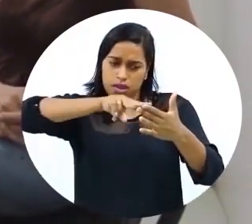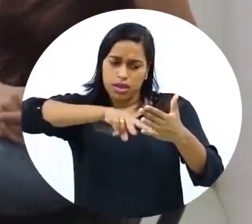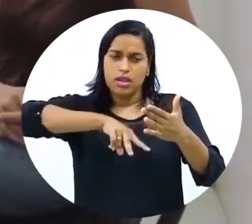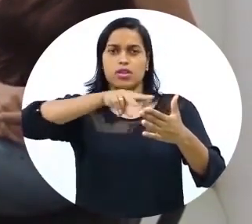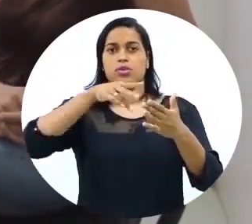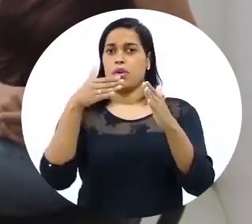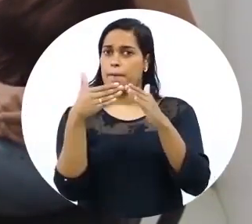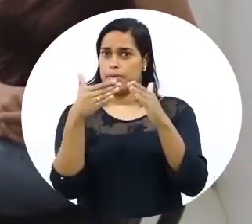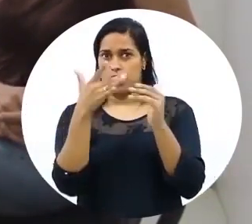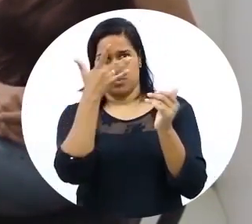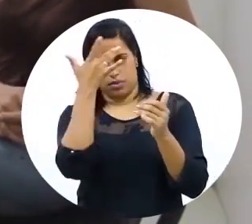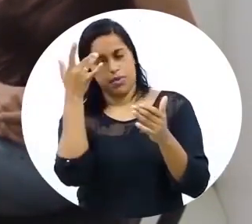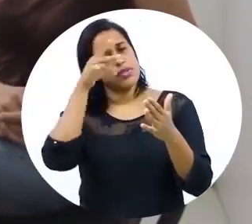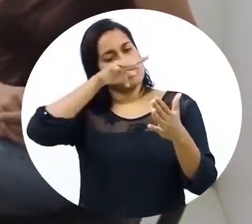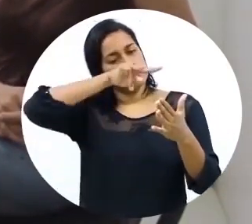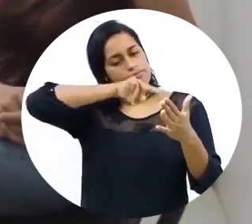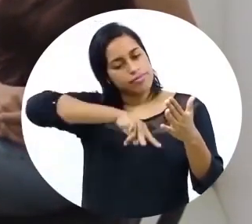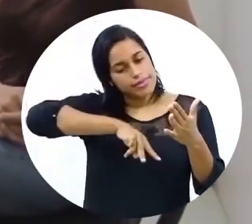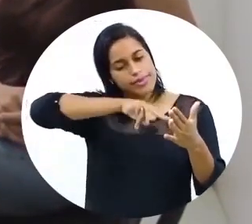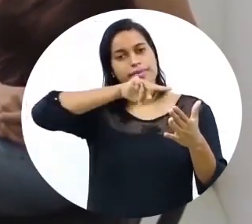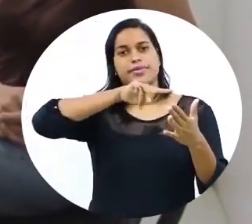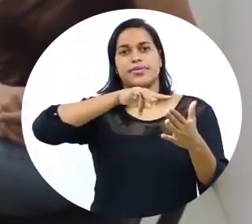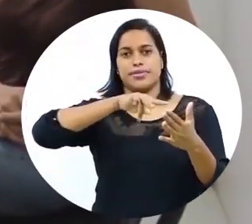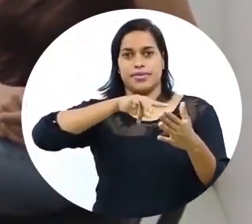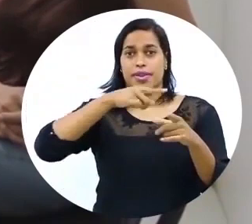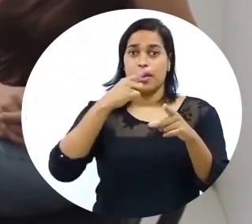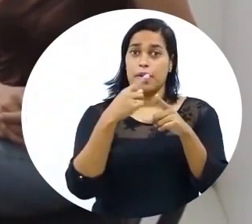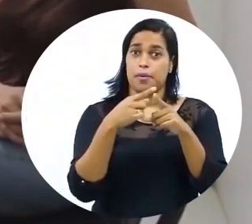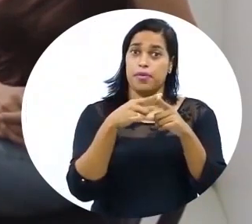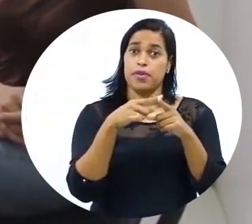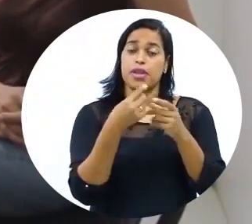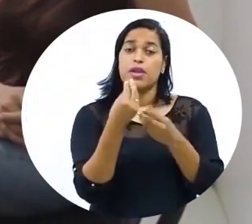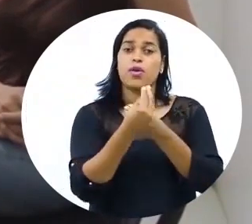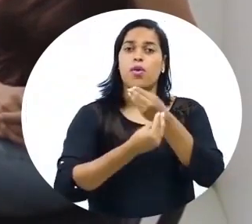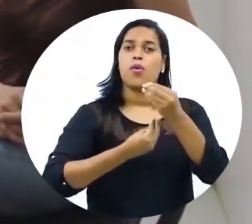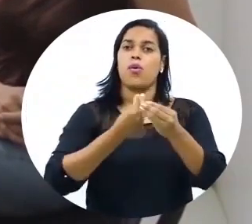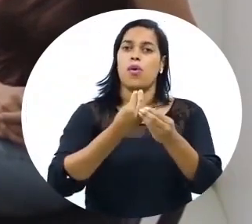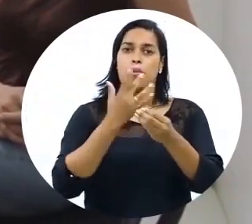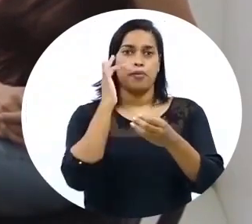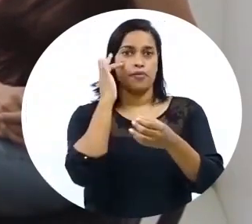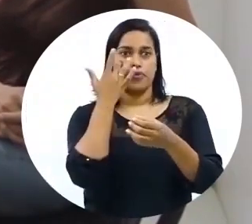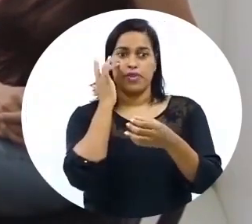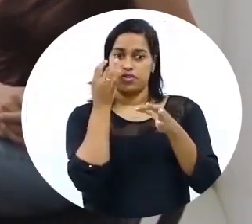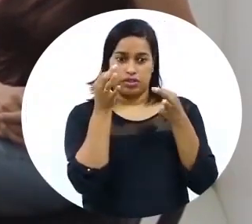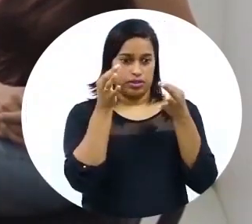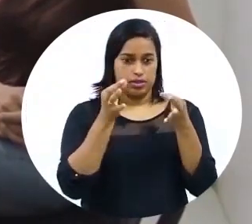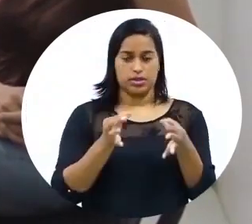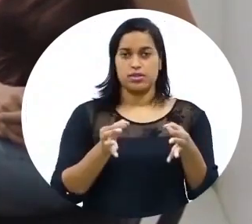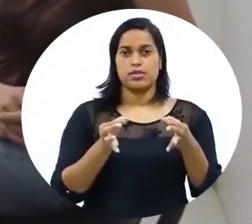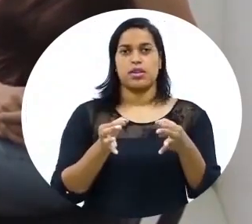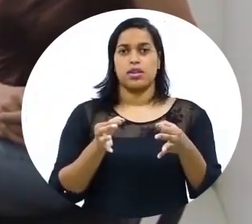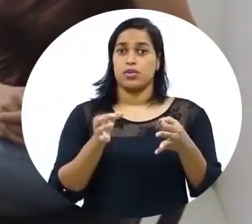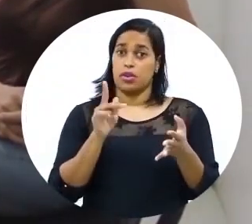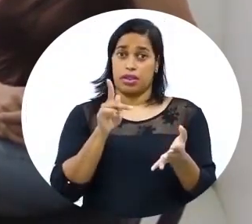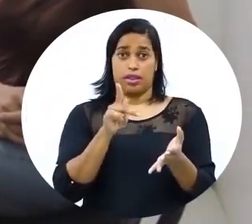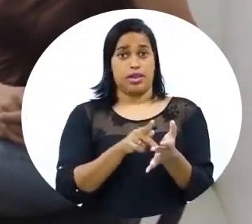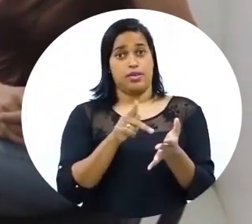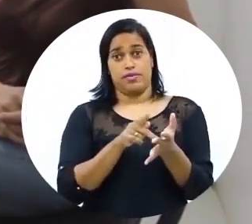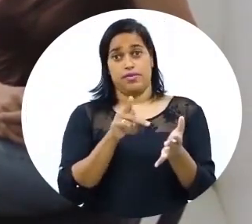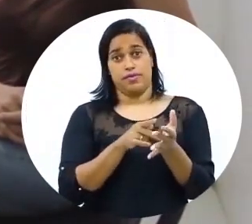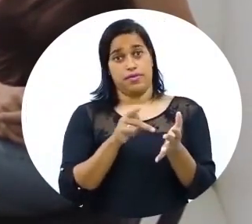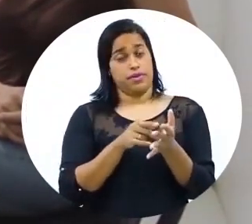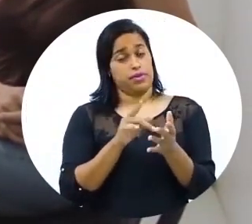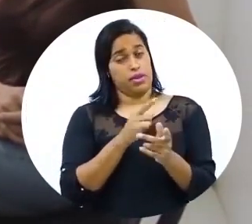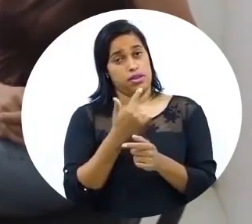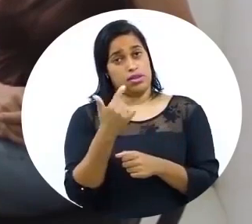solicite a uma pessoa que faça essa leitura. Por quê? Porque senão você vai achar que está tudo correto e não vai